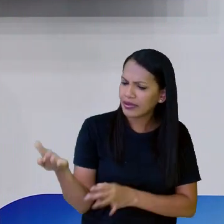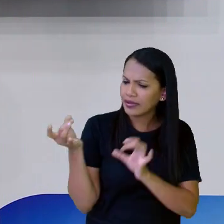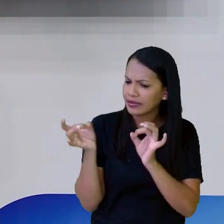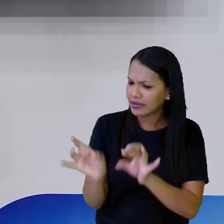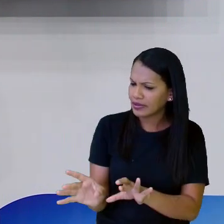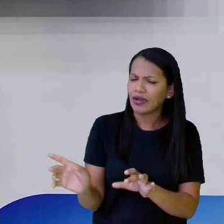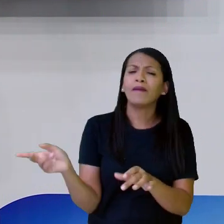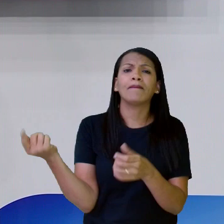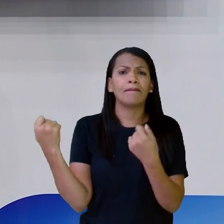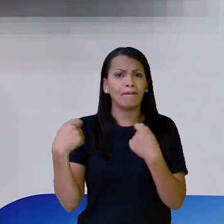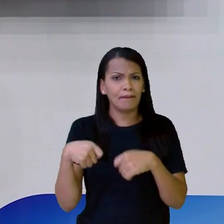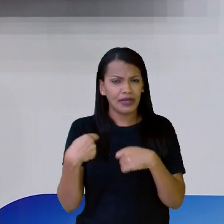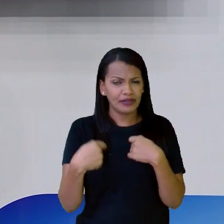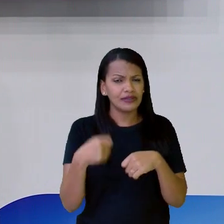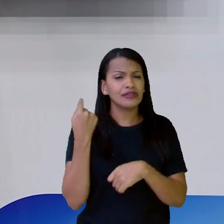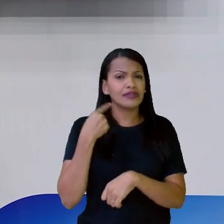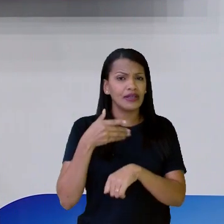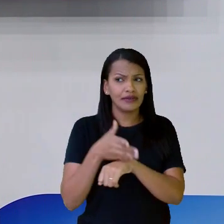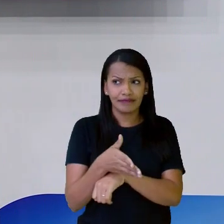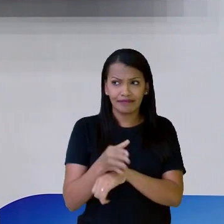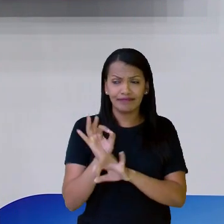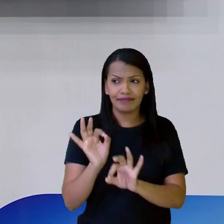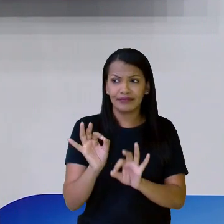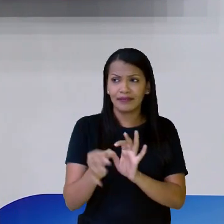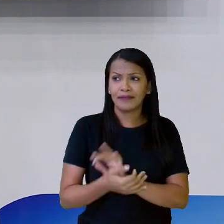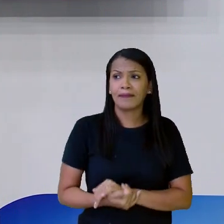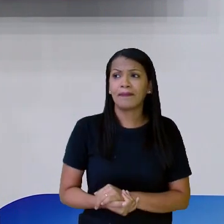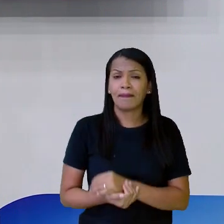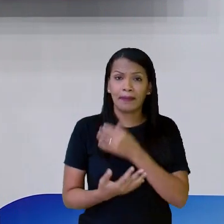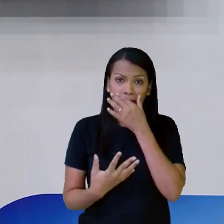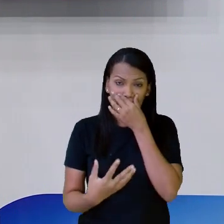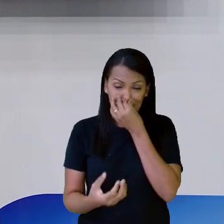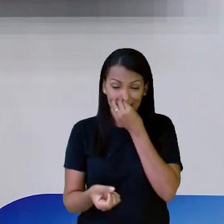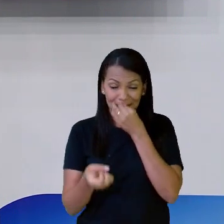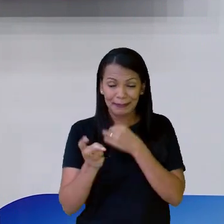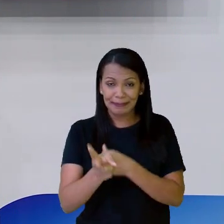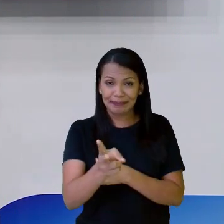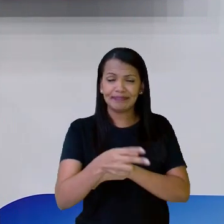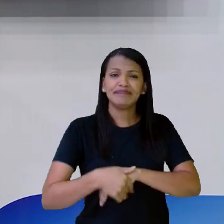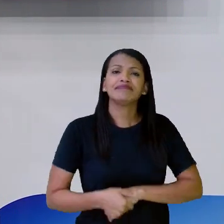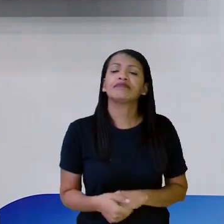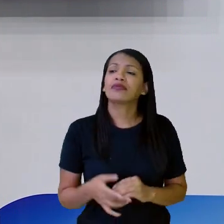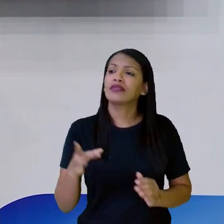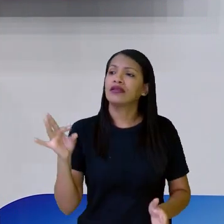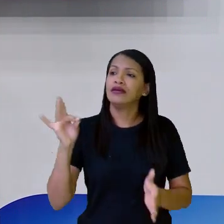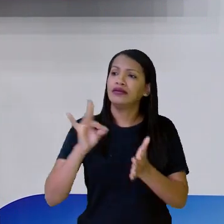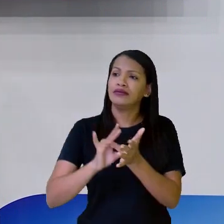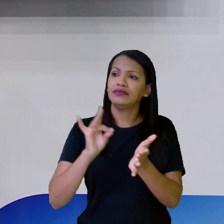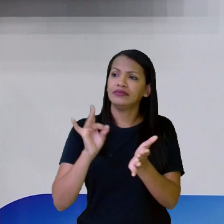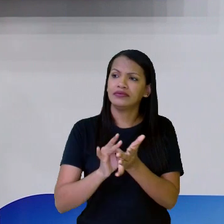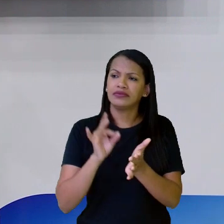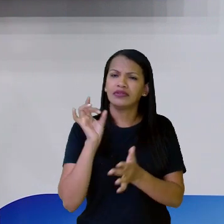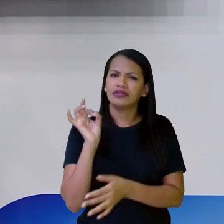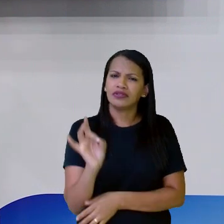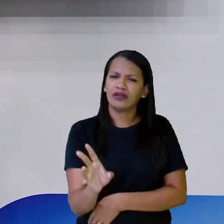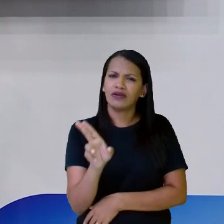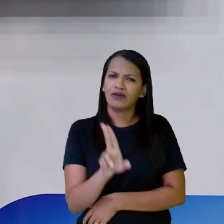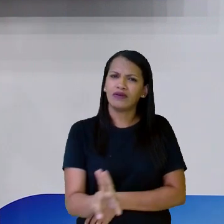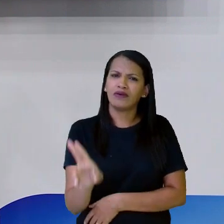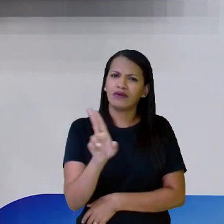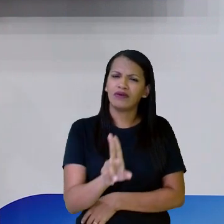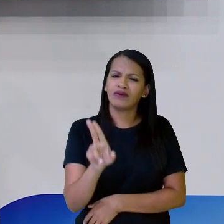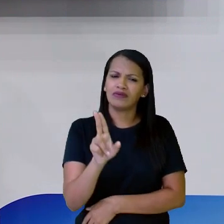ir lá na Árvore de Livros conferir, tá? Vamos embora. Na verdade, eu trouxe isso para a gente utilizar